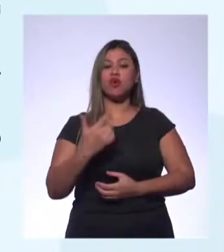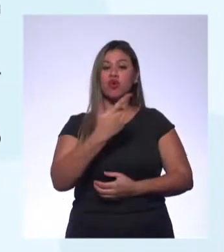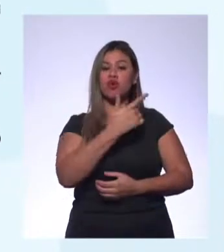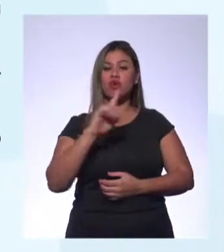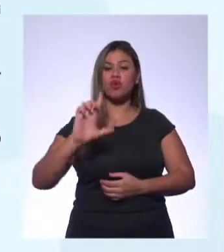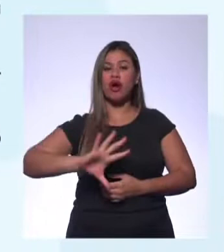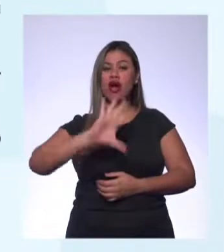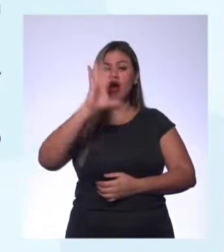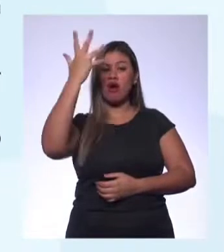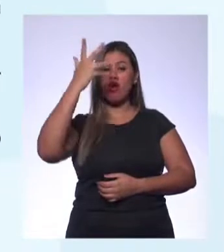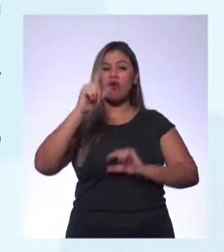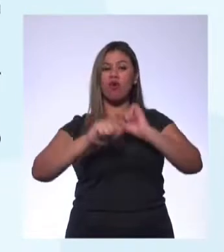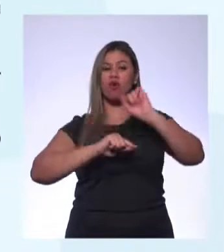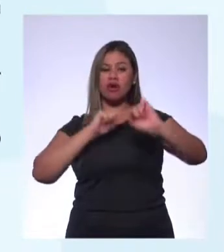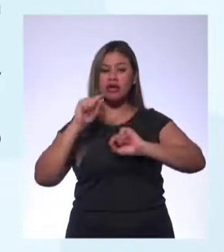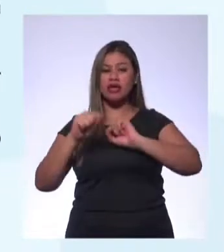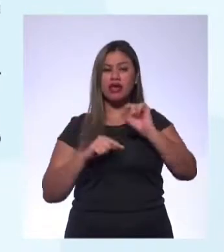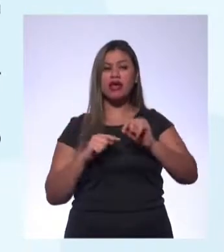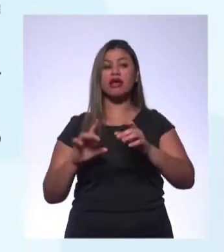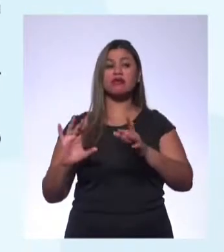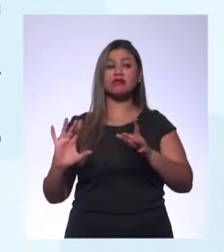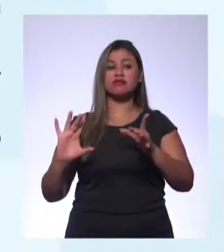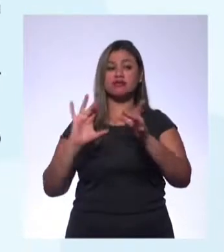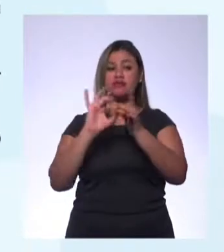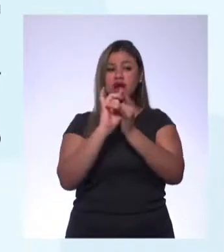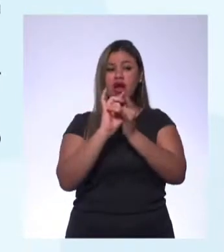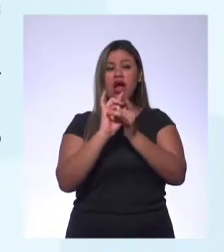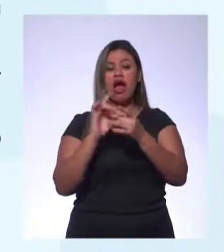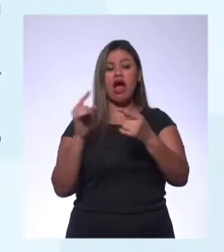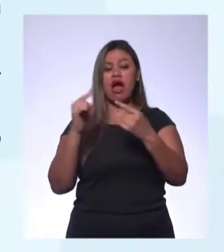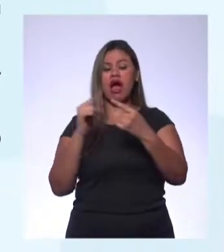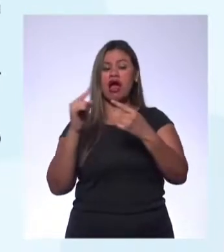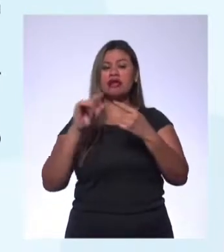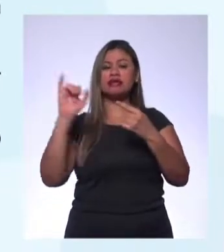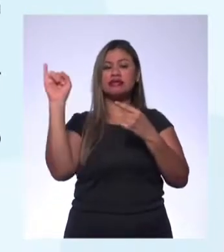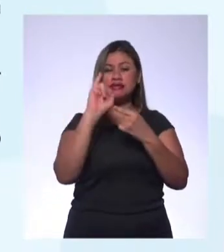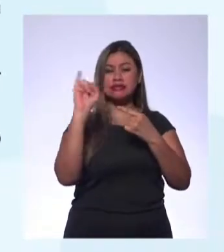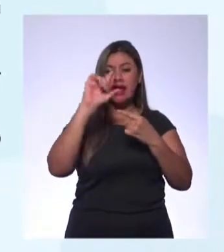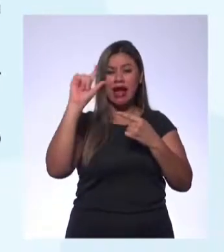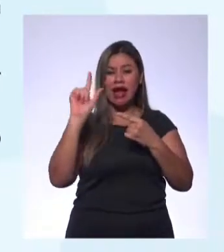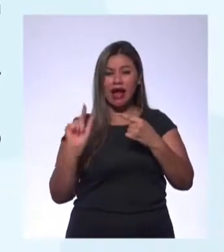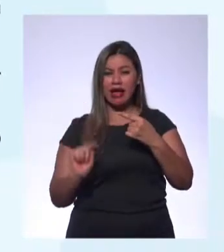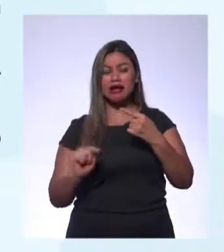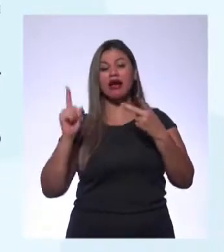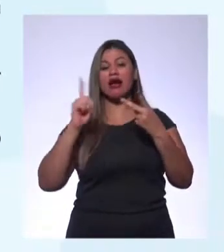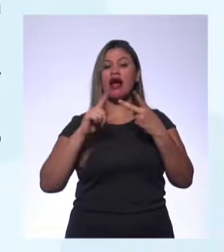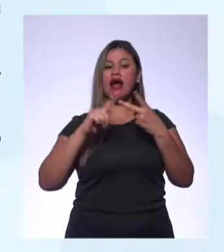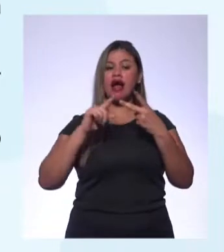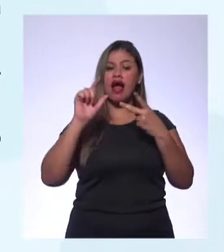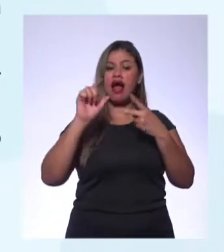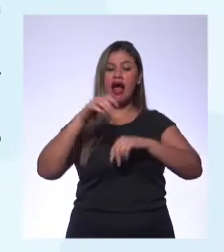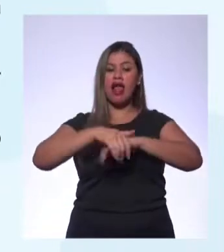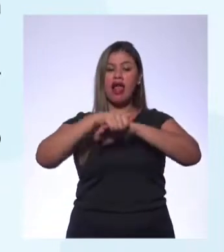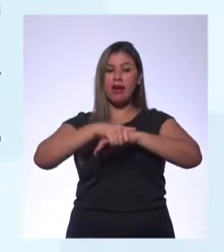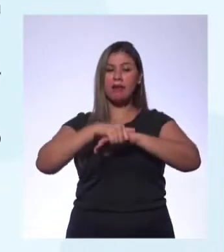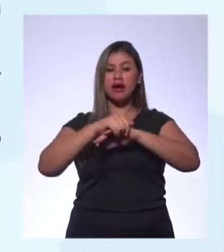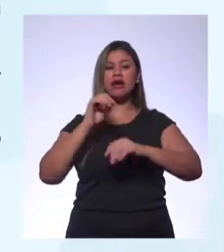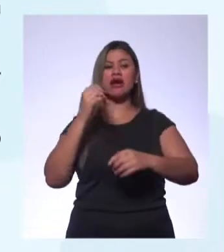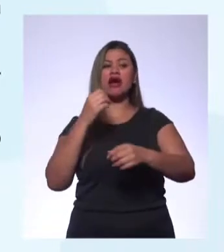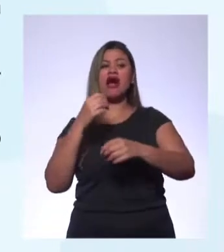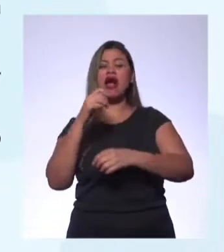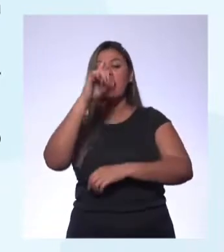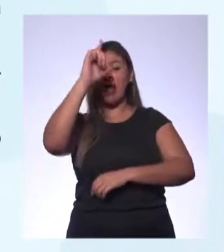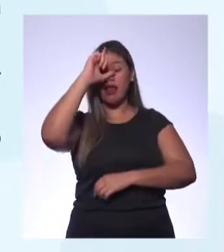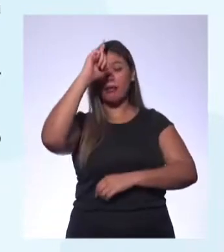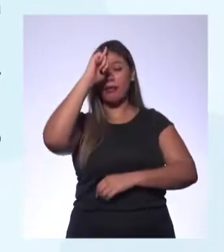acontecimento importantíssimo foi a unificação da Itália e da Alemanha, que ocorreu aí na década de 1870, e são